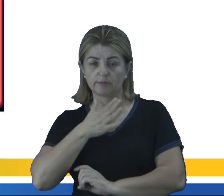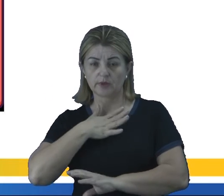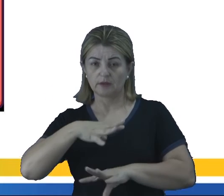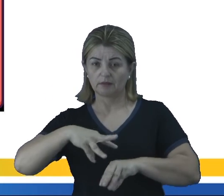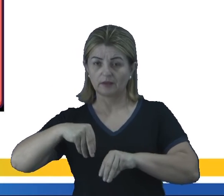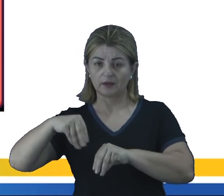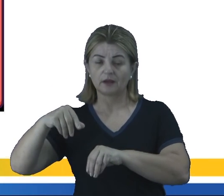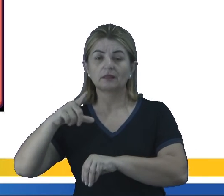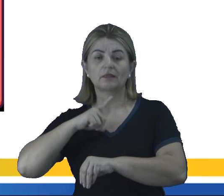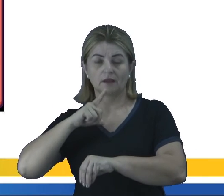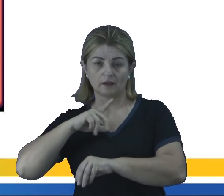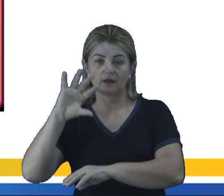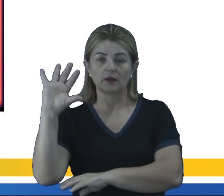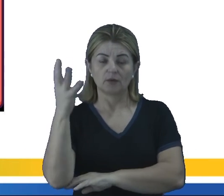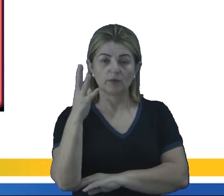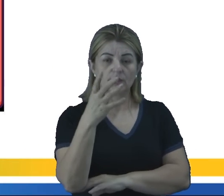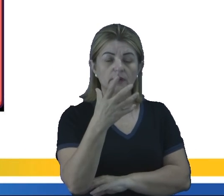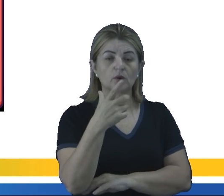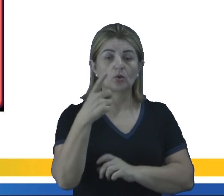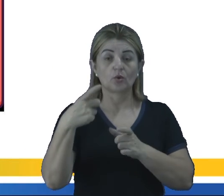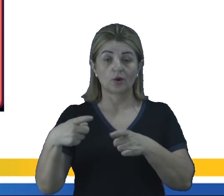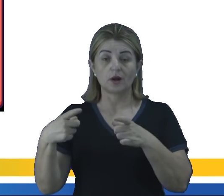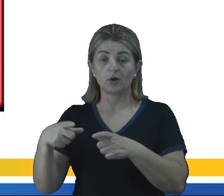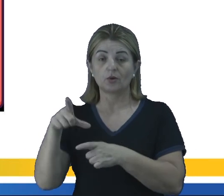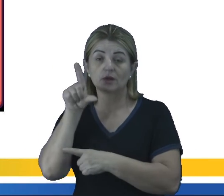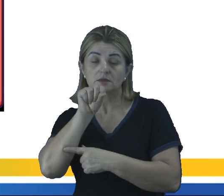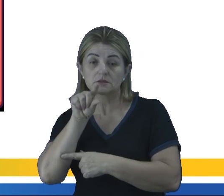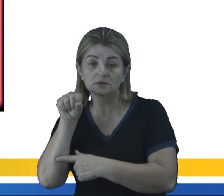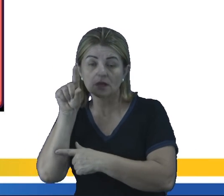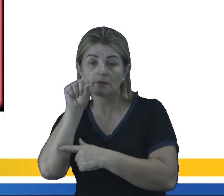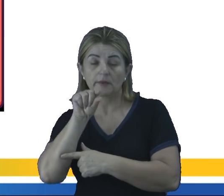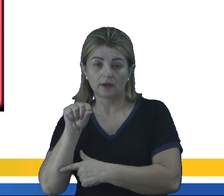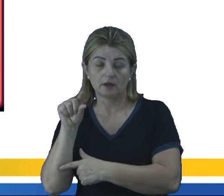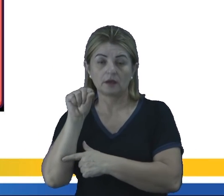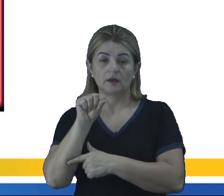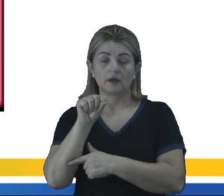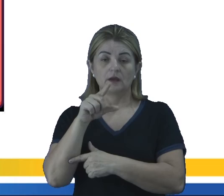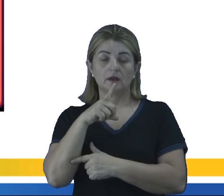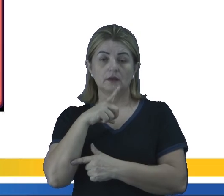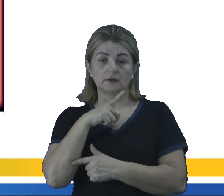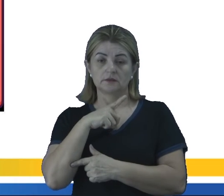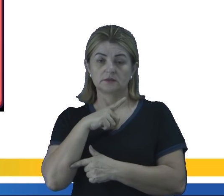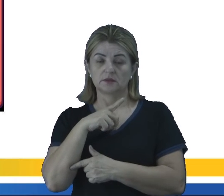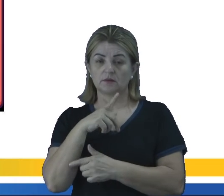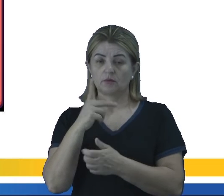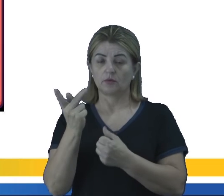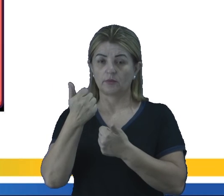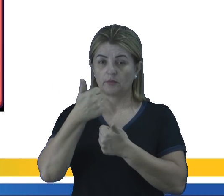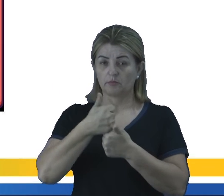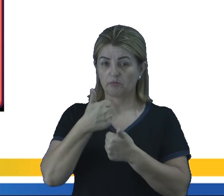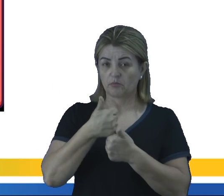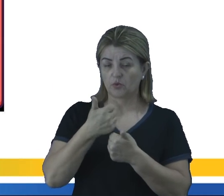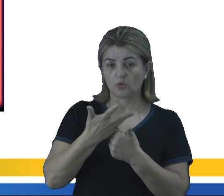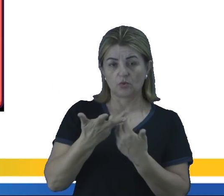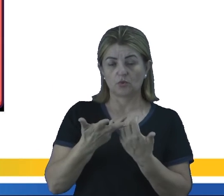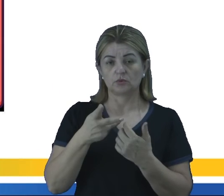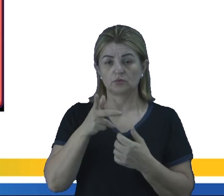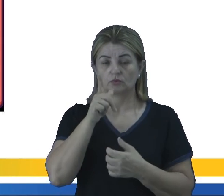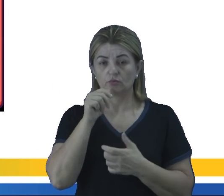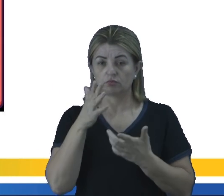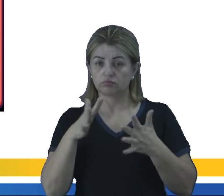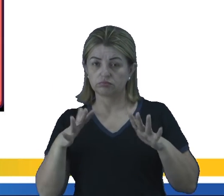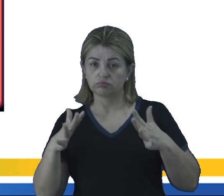onde, no lugar de o eu aparecer na escrita, nós vamos ter aí pessoas que são bastante